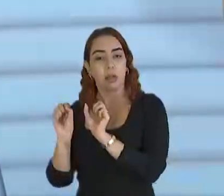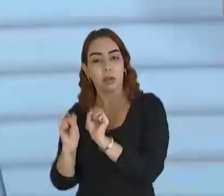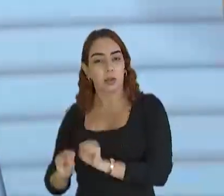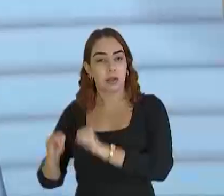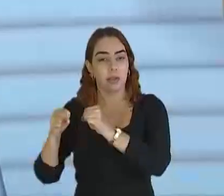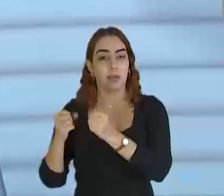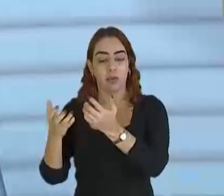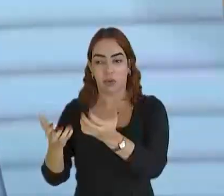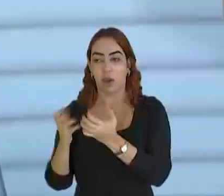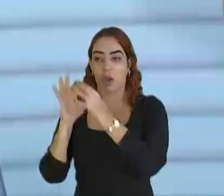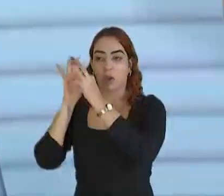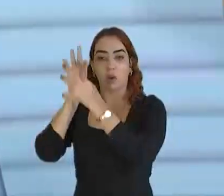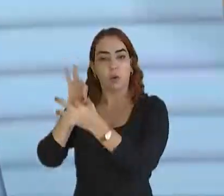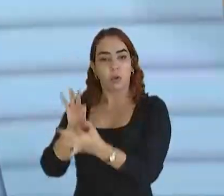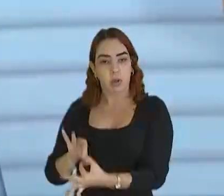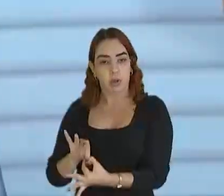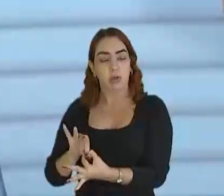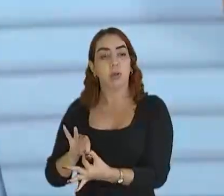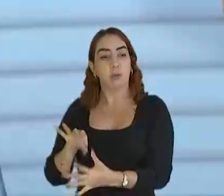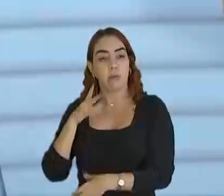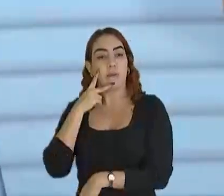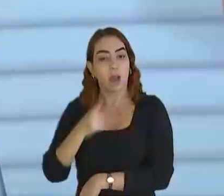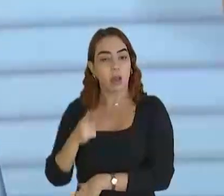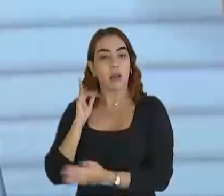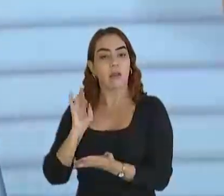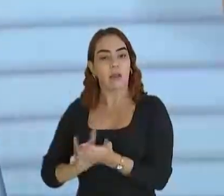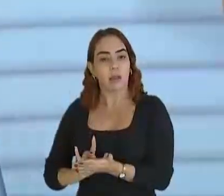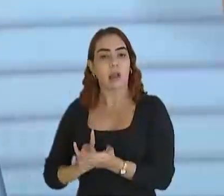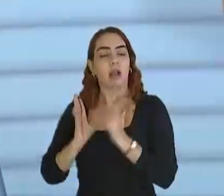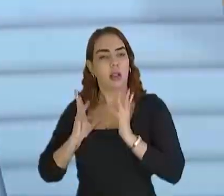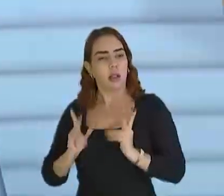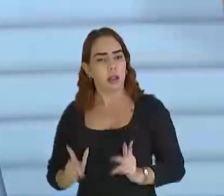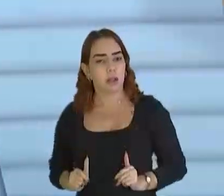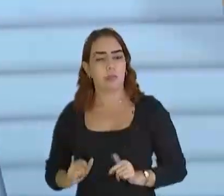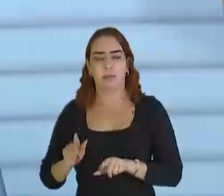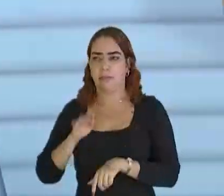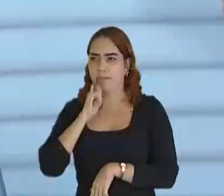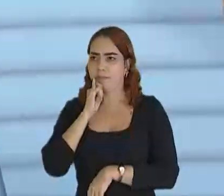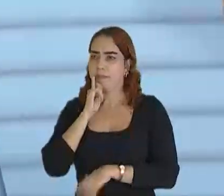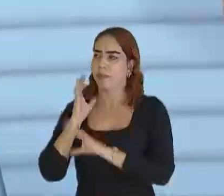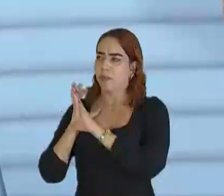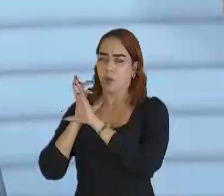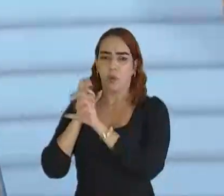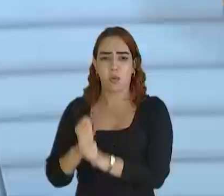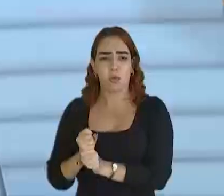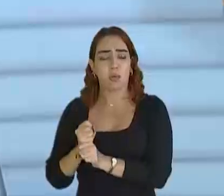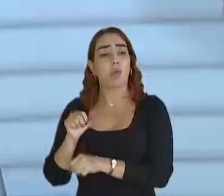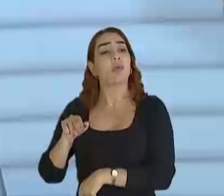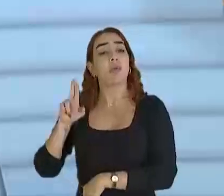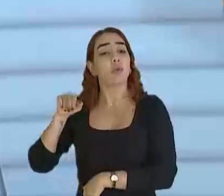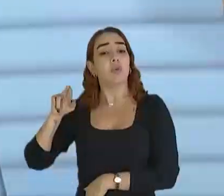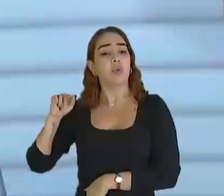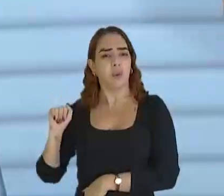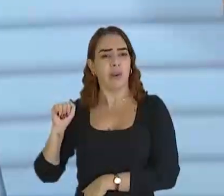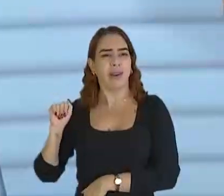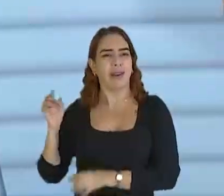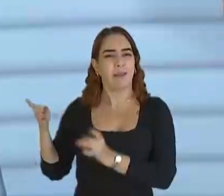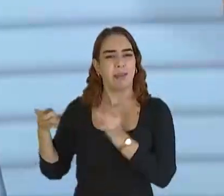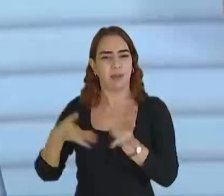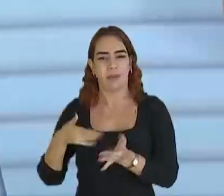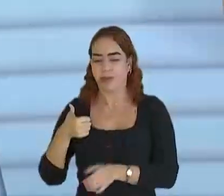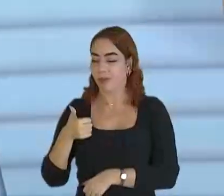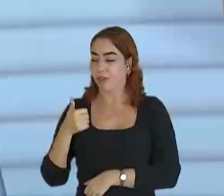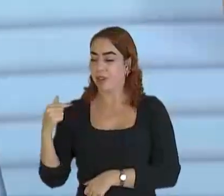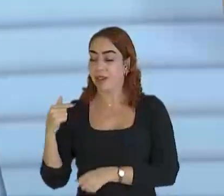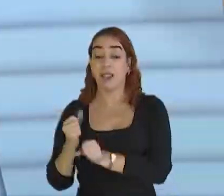isso, para manter coerência, para saber o lugar certo na história. O pessoal, ele não arredou... Veja, nesses 17